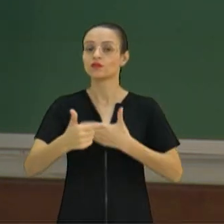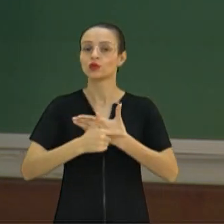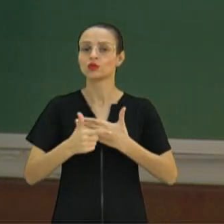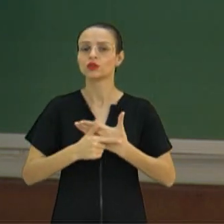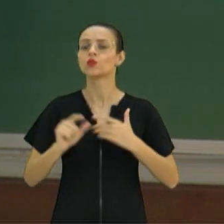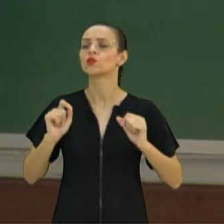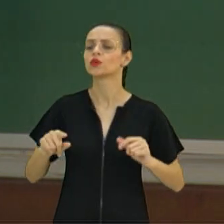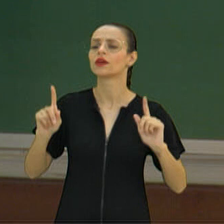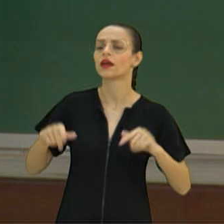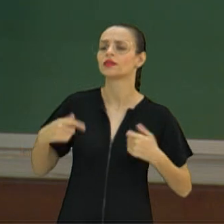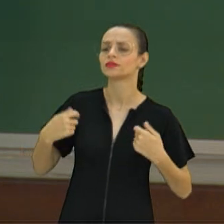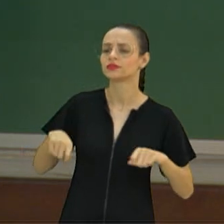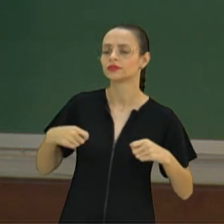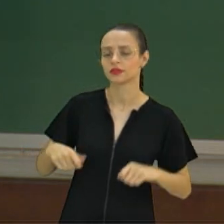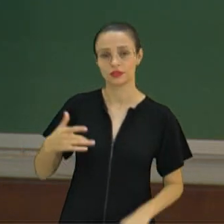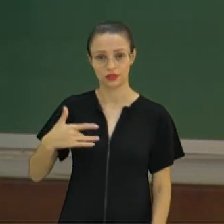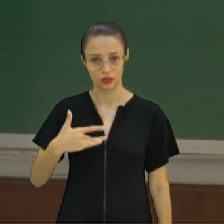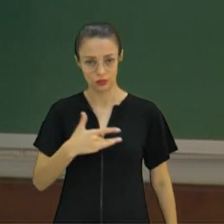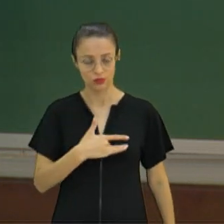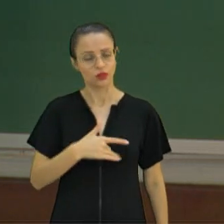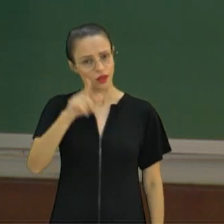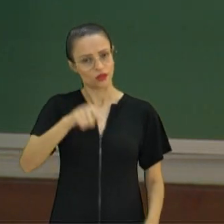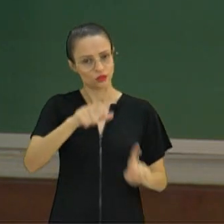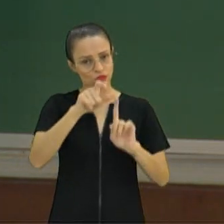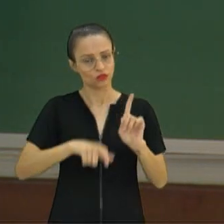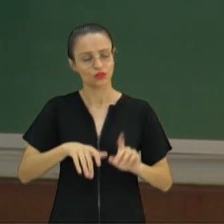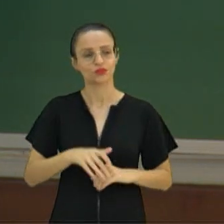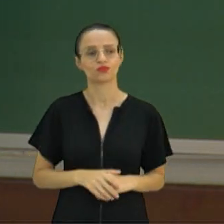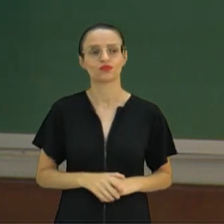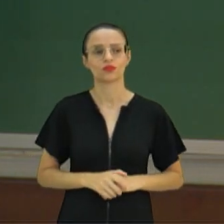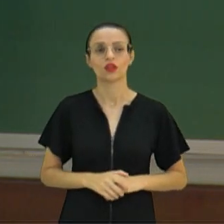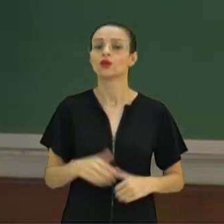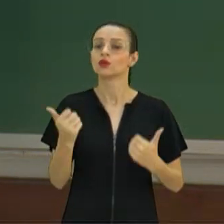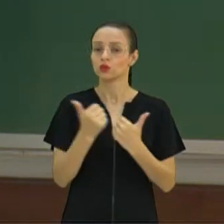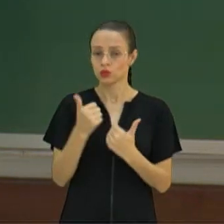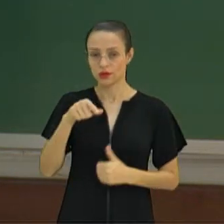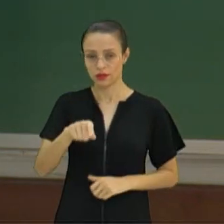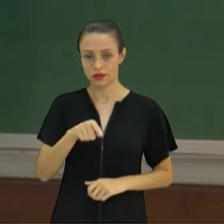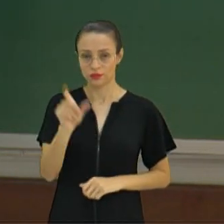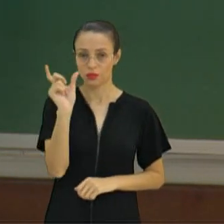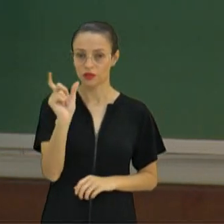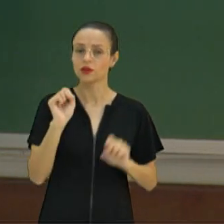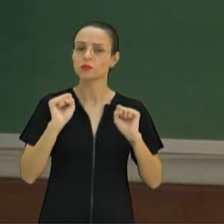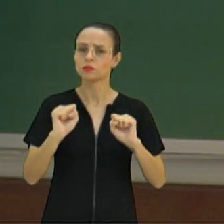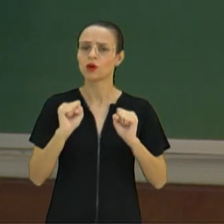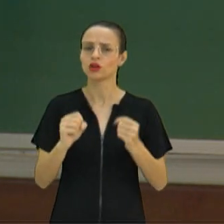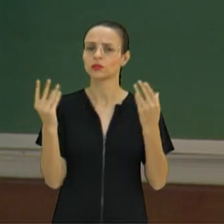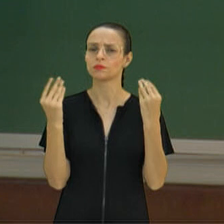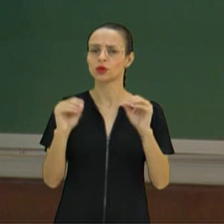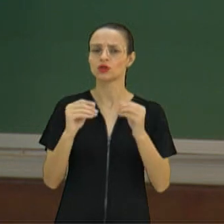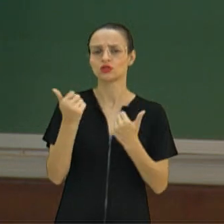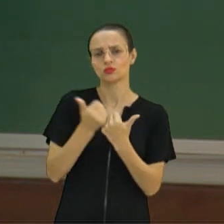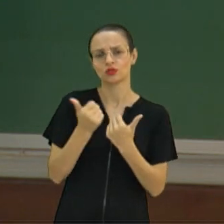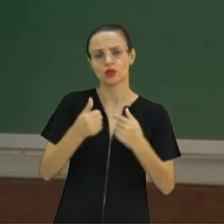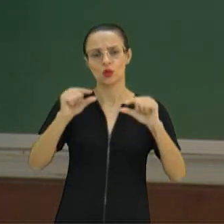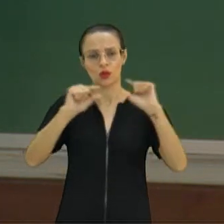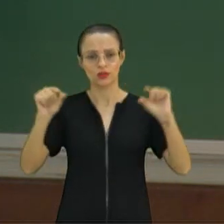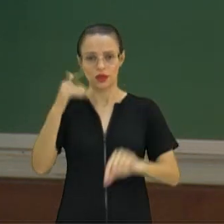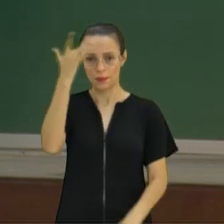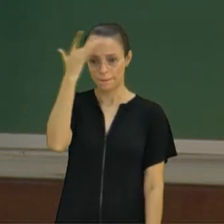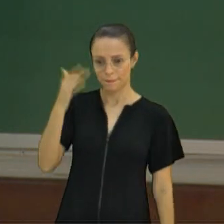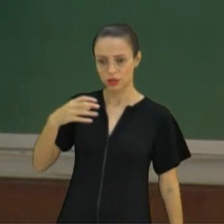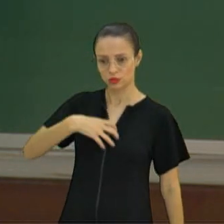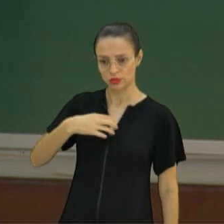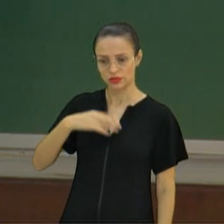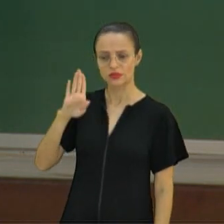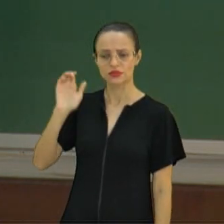que é necessário? Saúde, sujeito. No lugar dessa palavra, pode-se encaixar a oração que a pessoa sinta-se bem